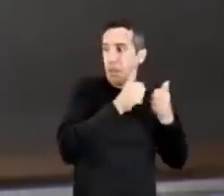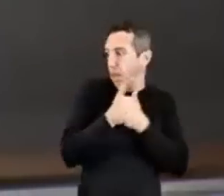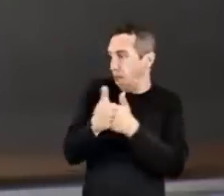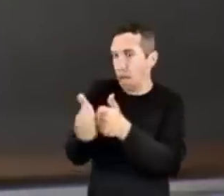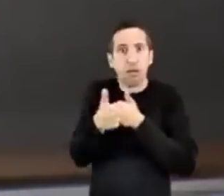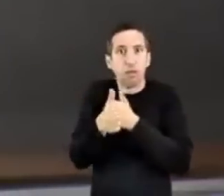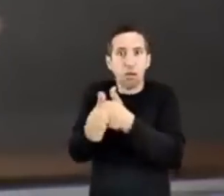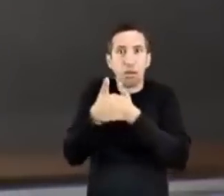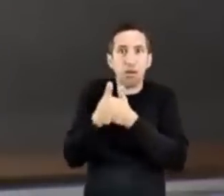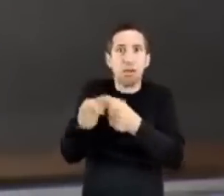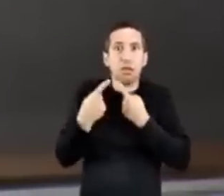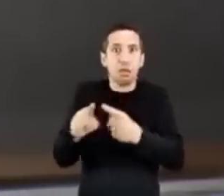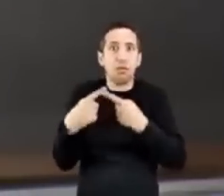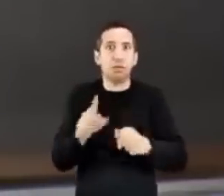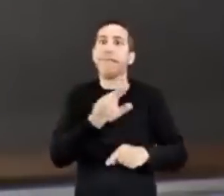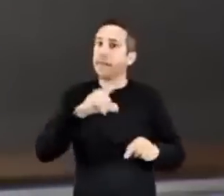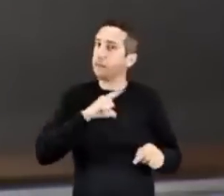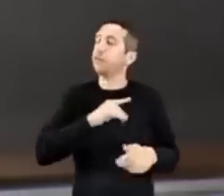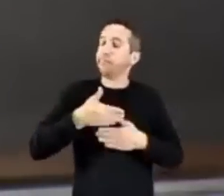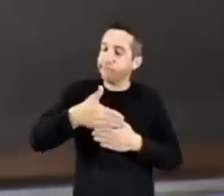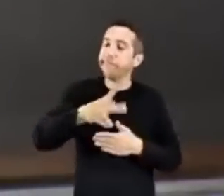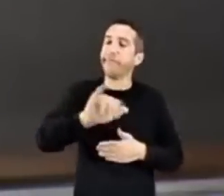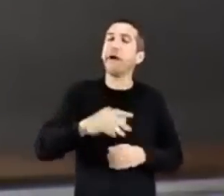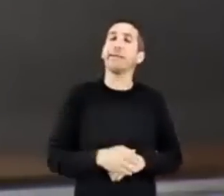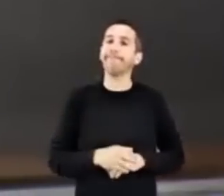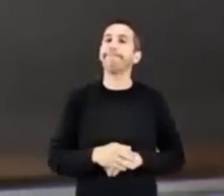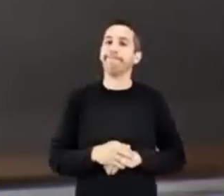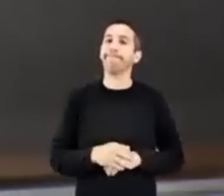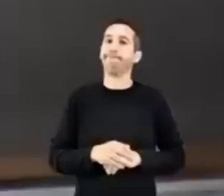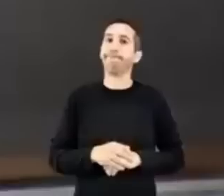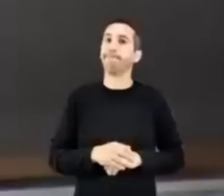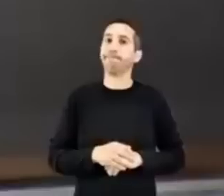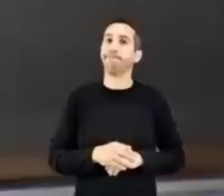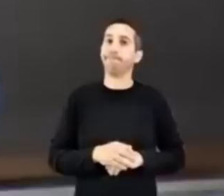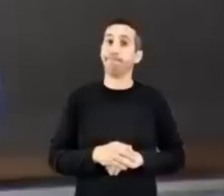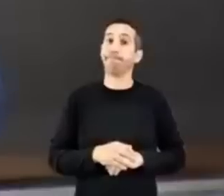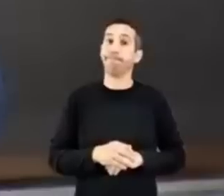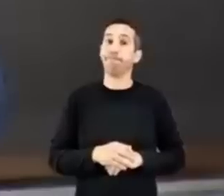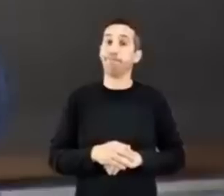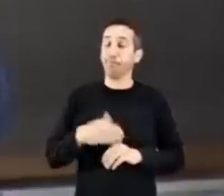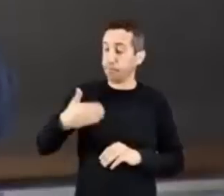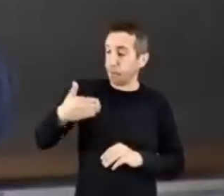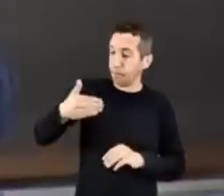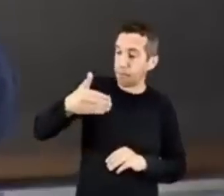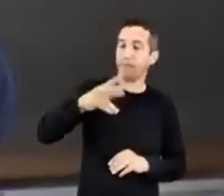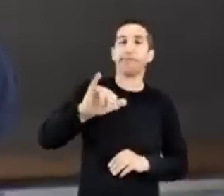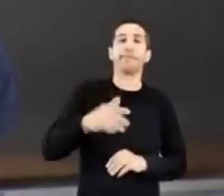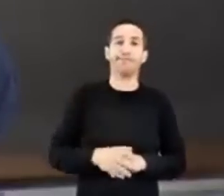decreto do outro tudo isso vai acontecer no meio que simultaneamente e até chegar um ponto